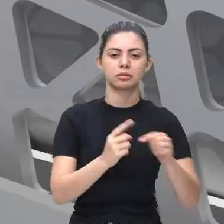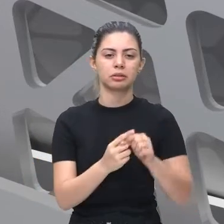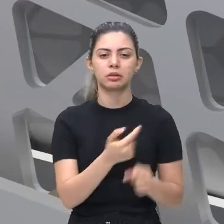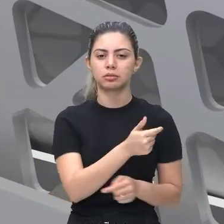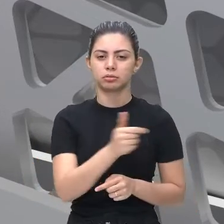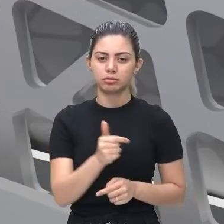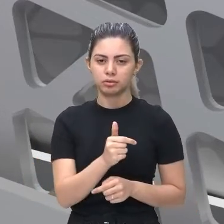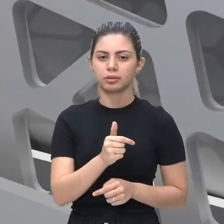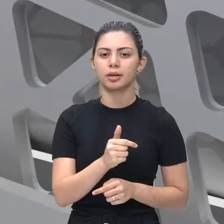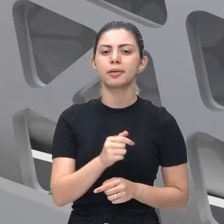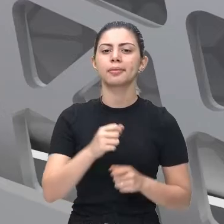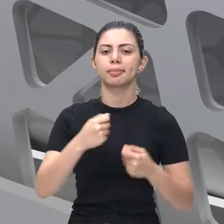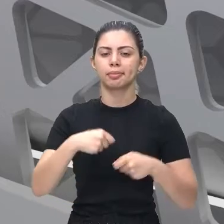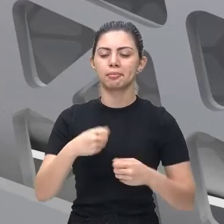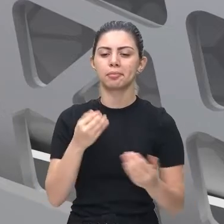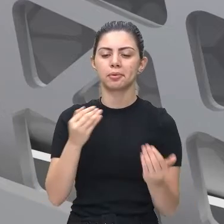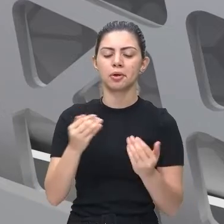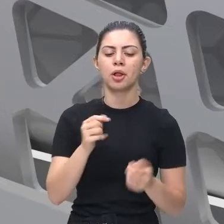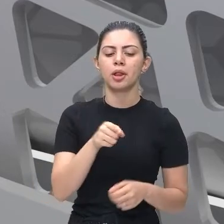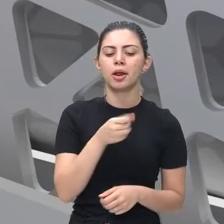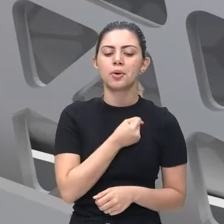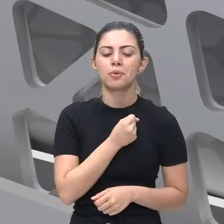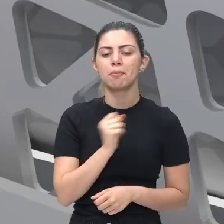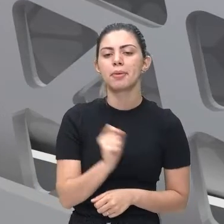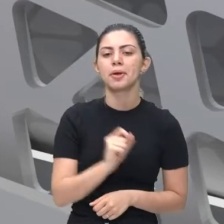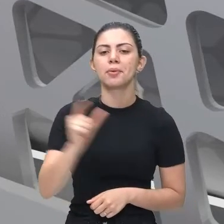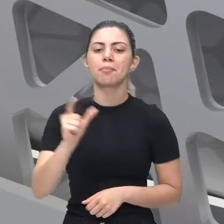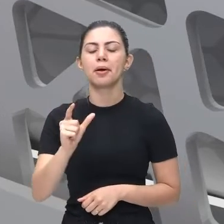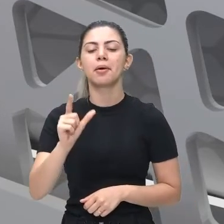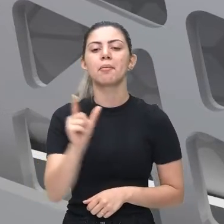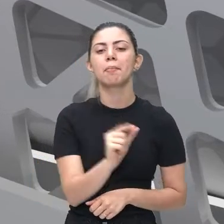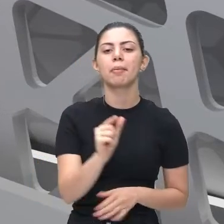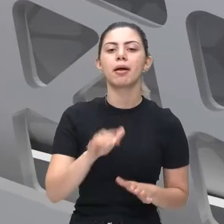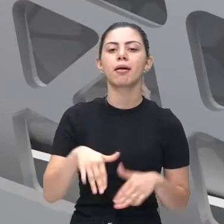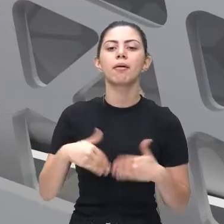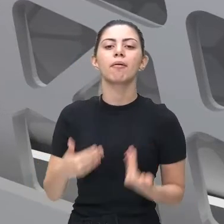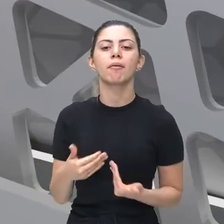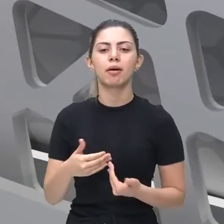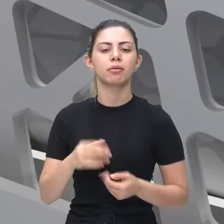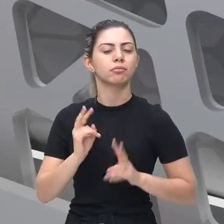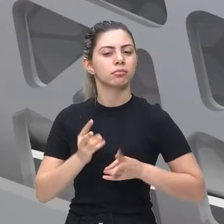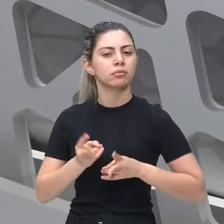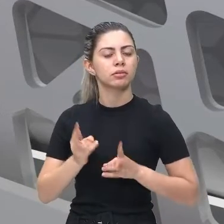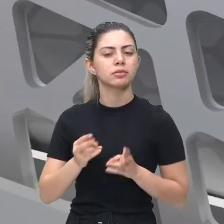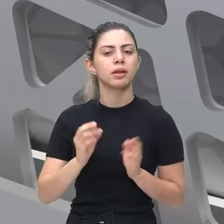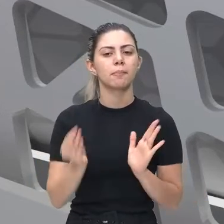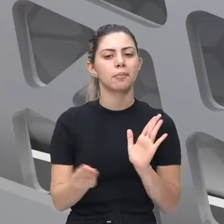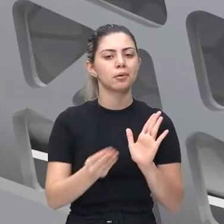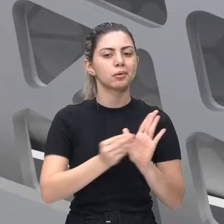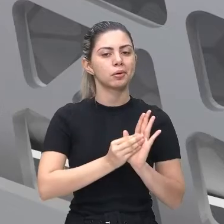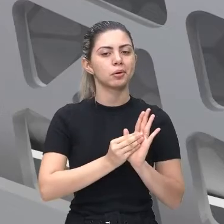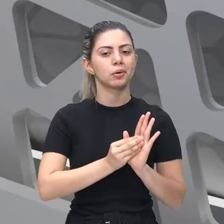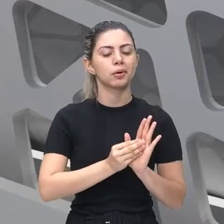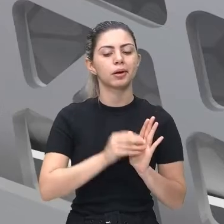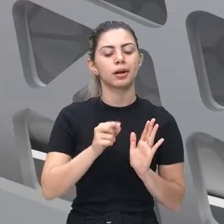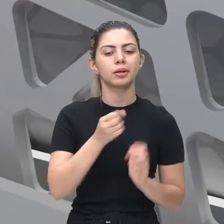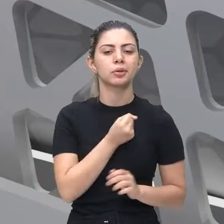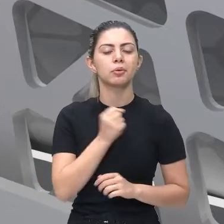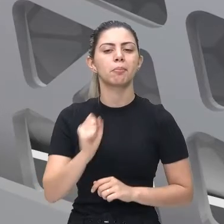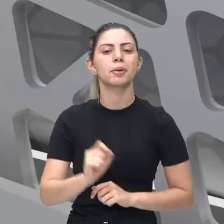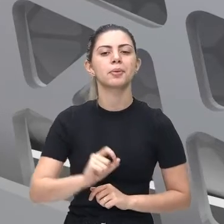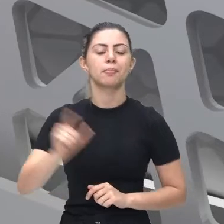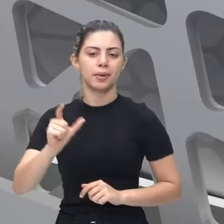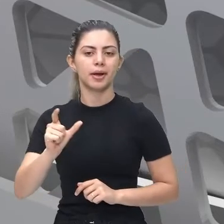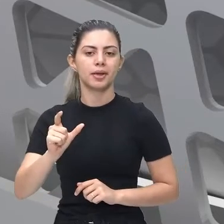comparação, né? Quem vai ser o maior número e quem vai ser o menor. E você sempre deve colocar o sinal do maior